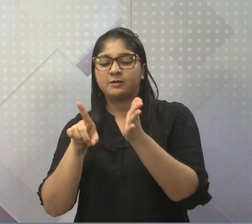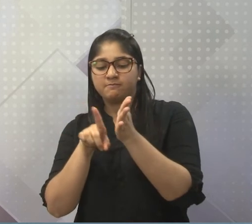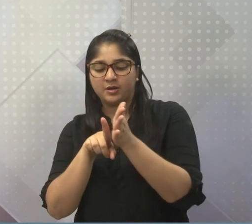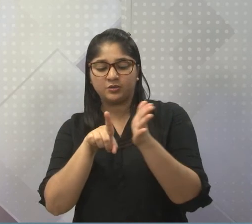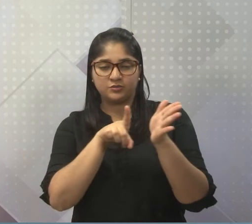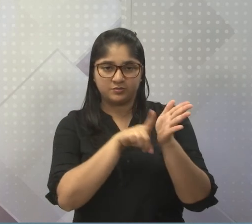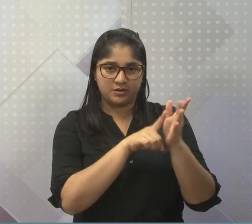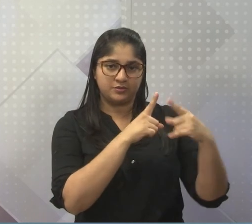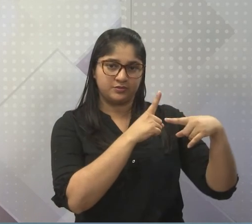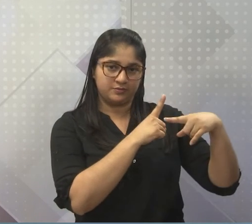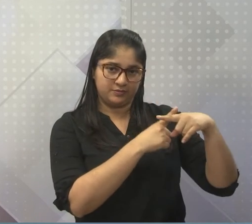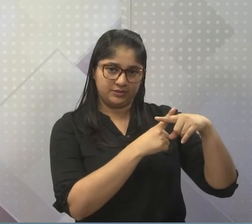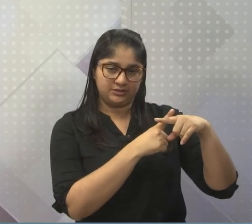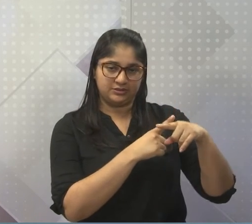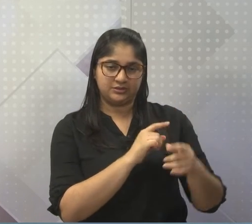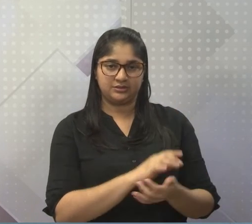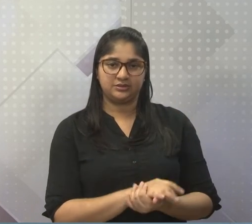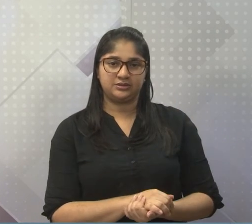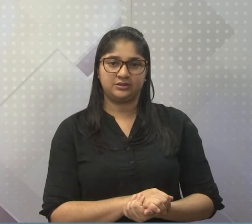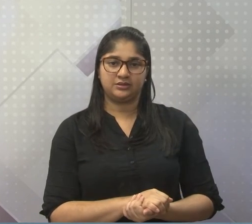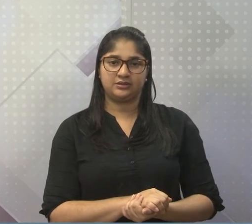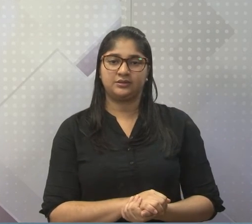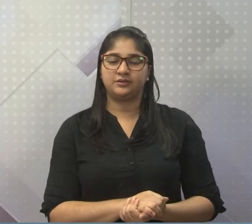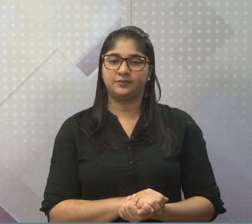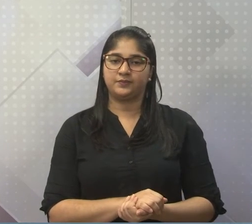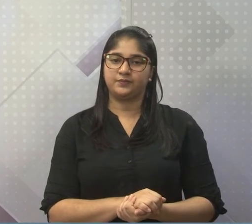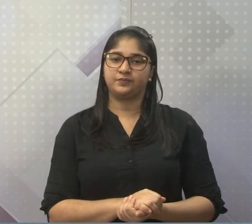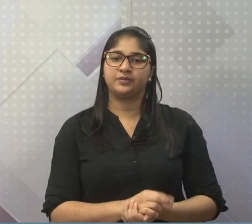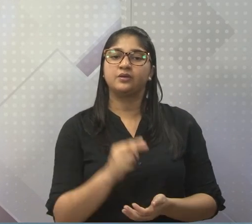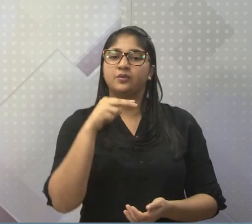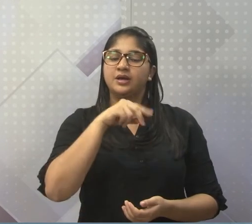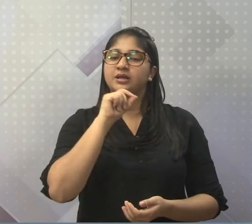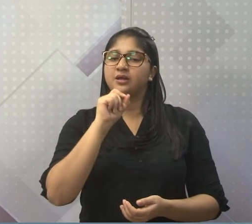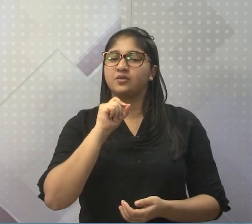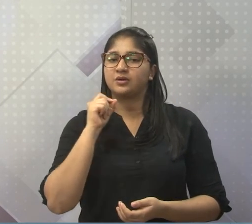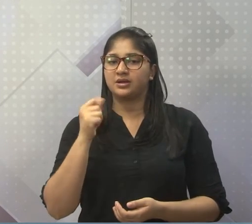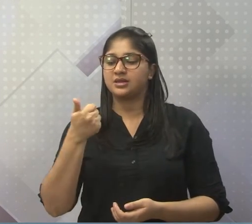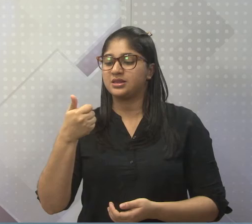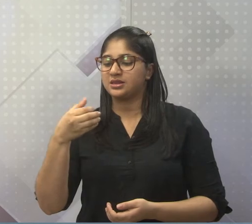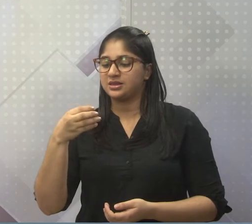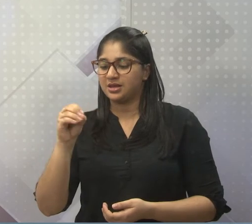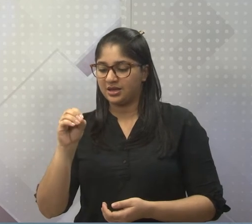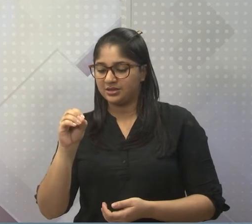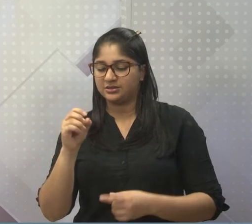temos 10N igual menos e menos, mais.